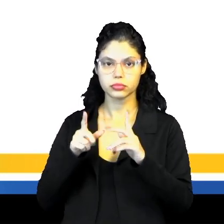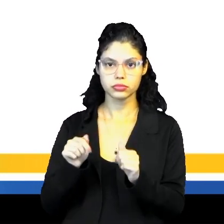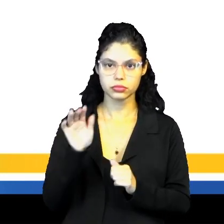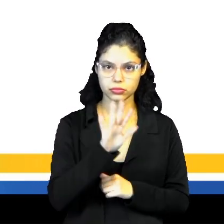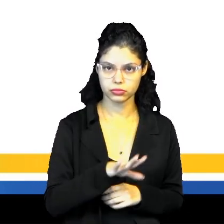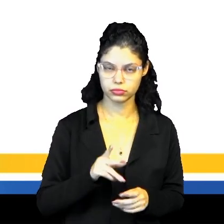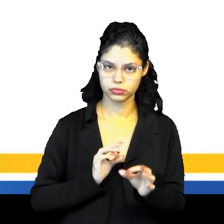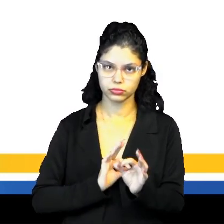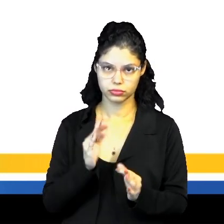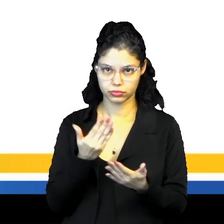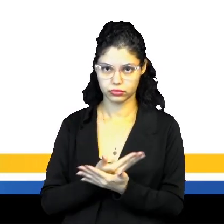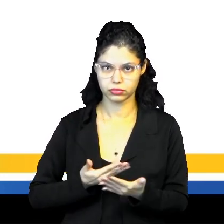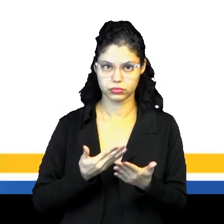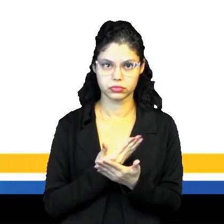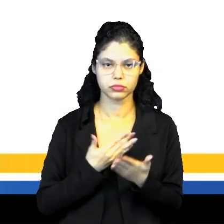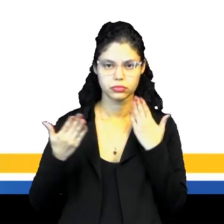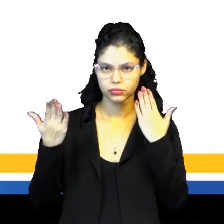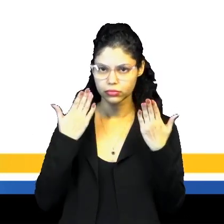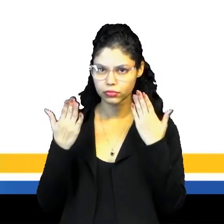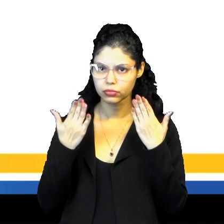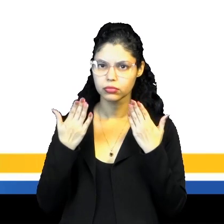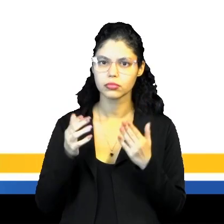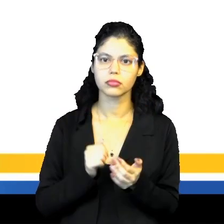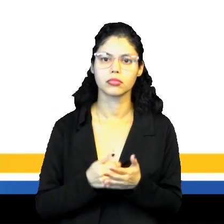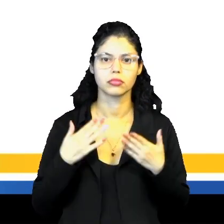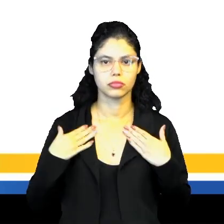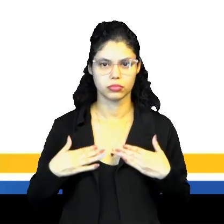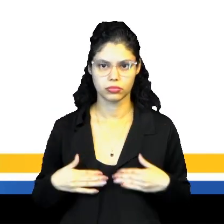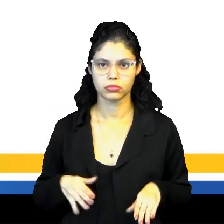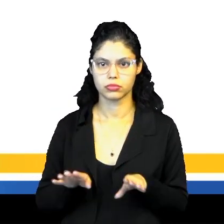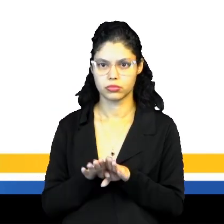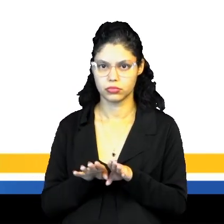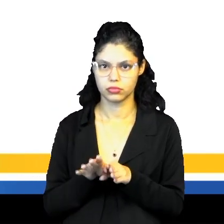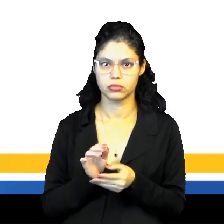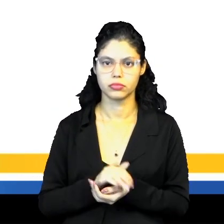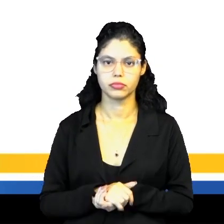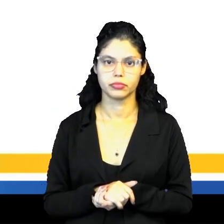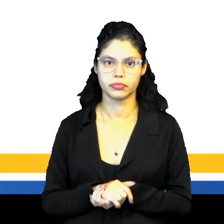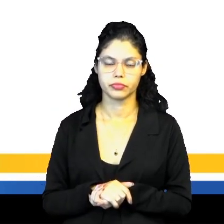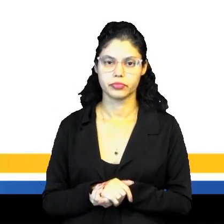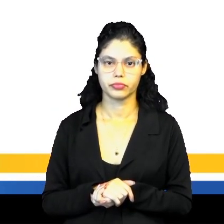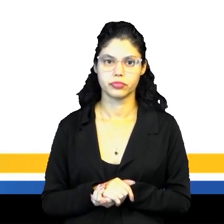um preparo, tá? Psicológico, né? Físico também, tá?